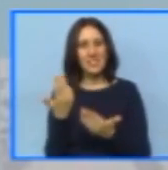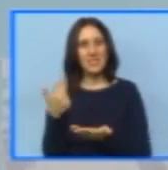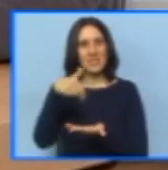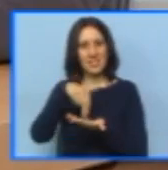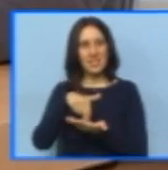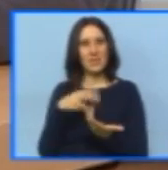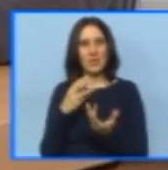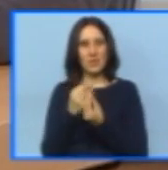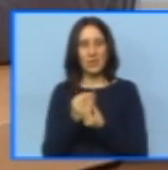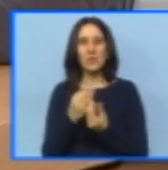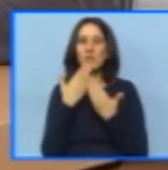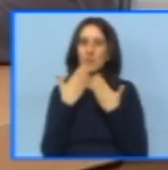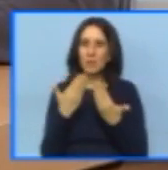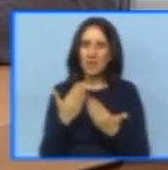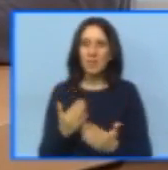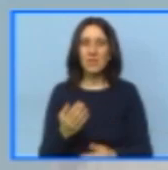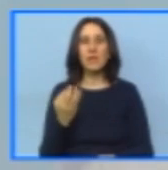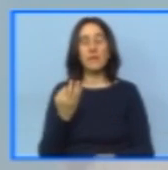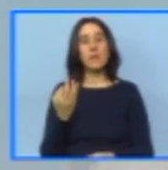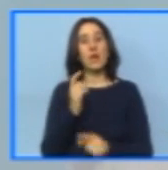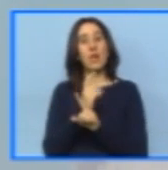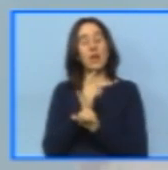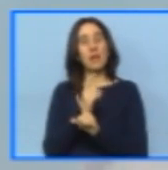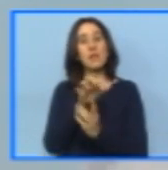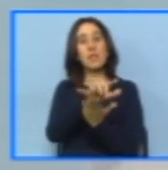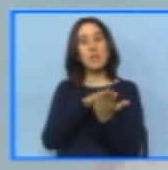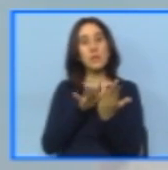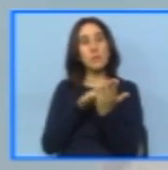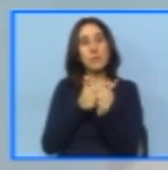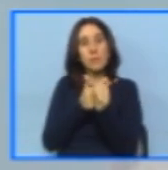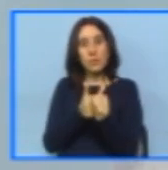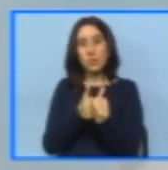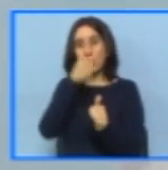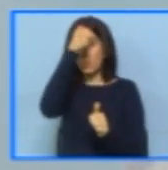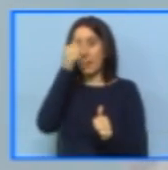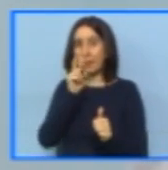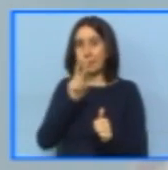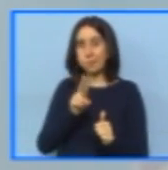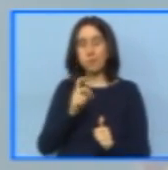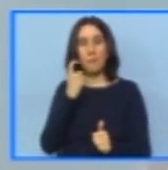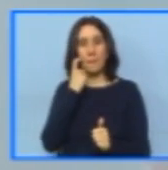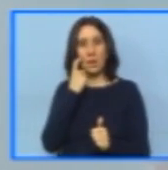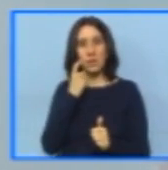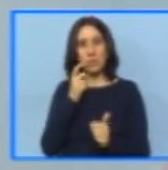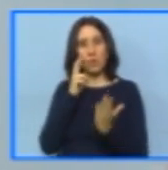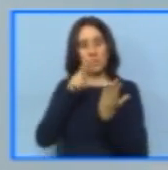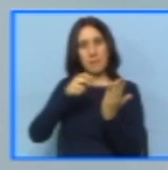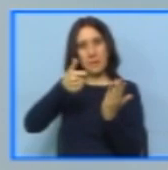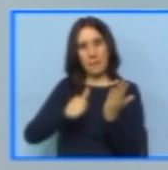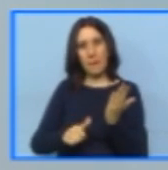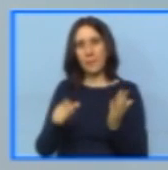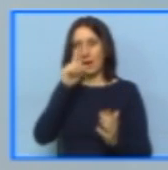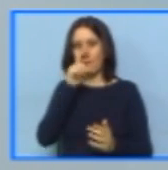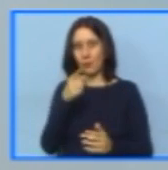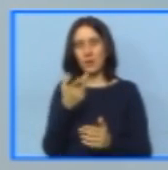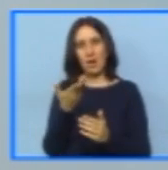aqui connosco. Muito obrigado. Foi o olhar em torno dos textos bíblicos do segundo domingo da Páscoa. Recordo que hoje ainda pode